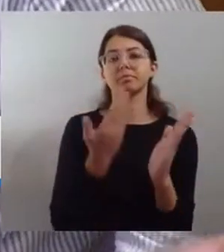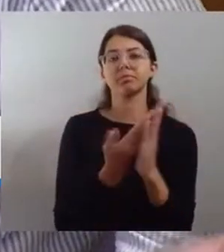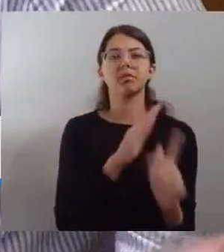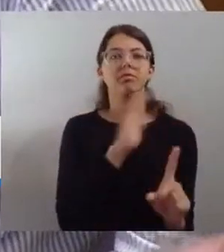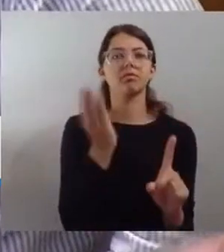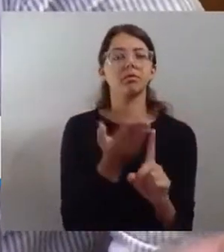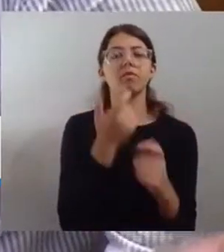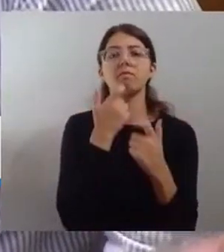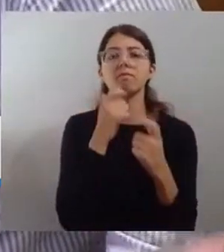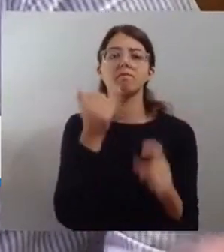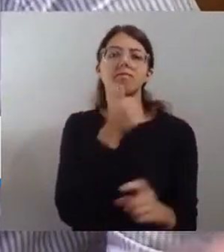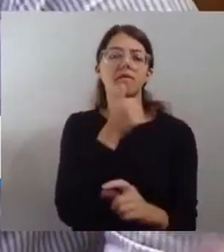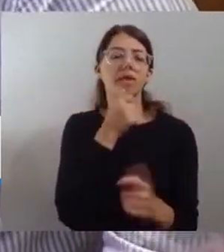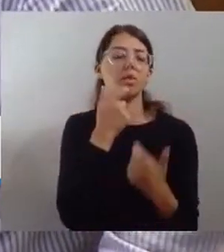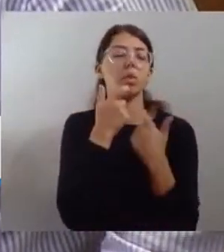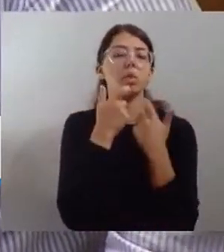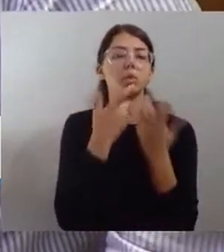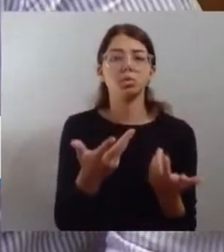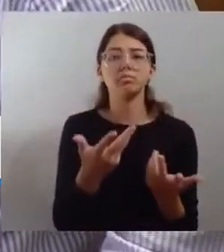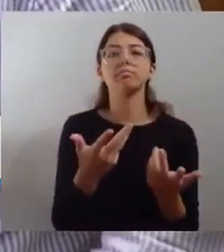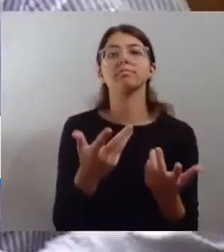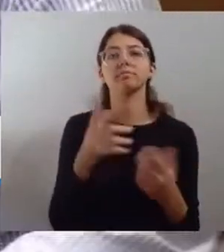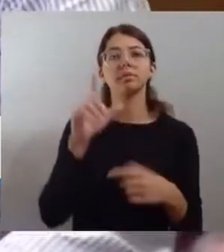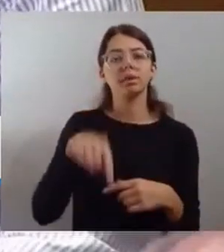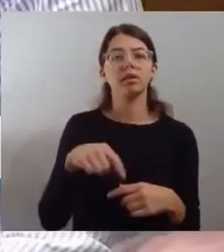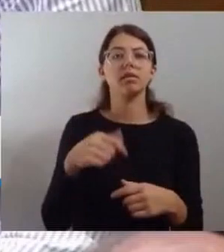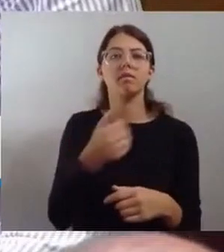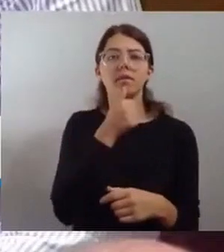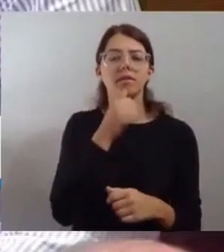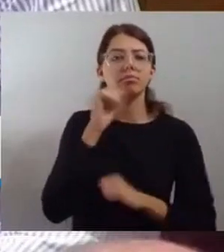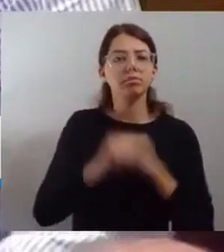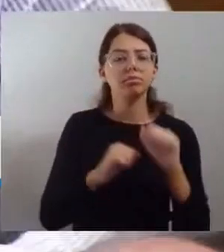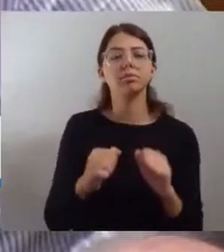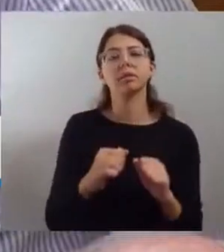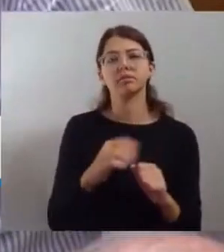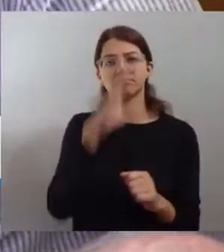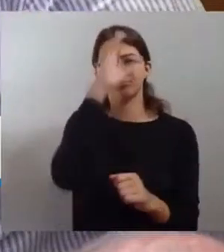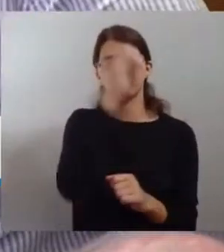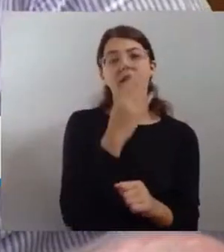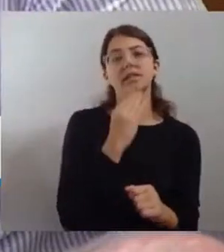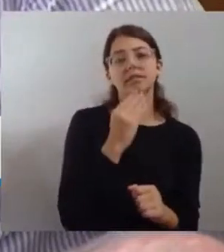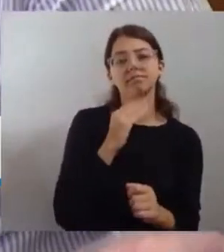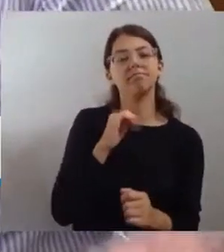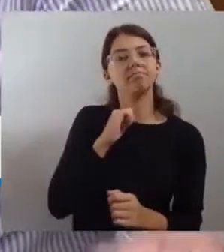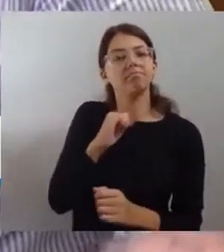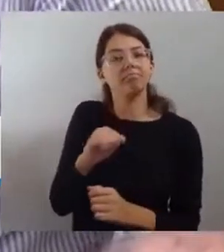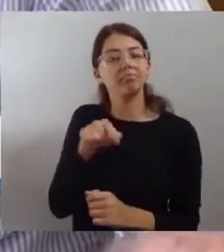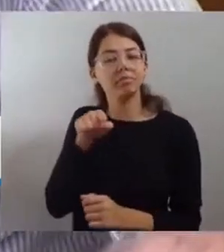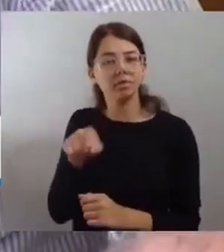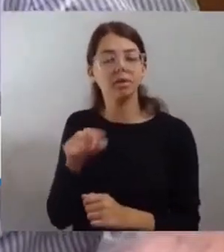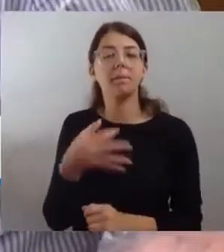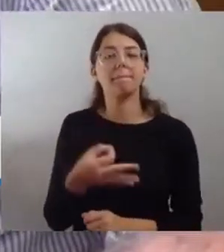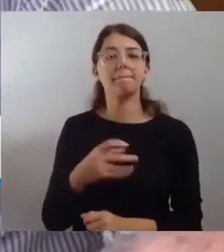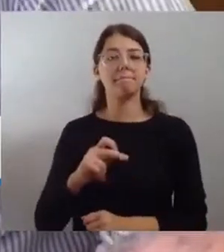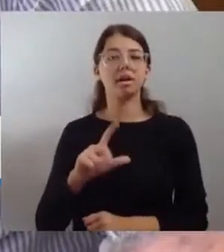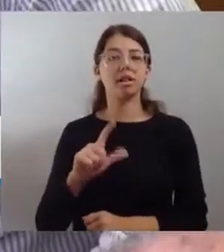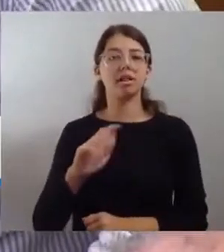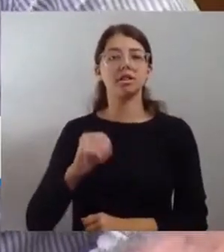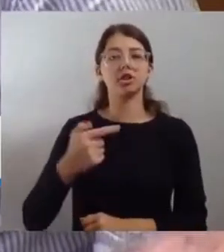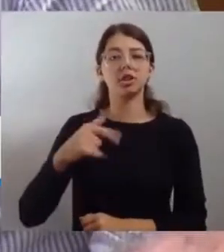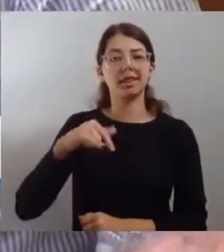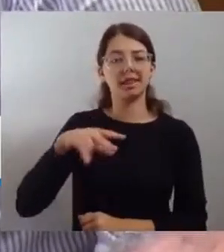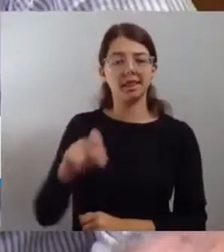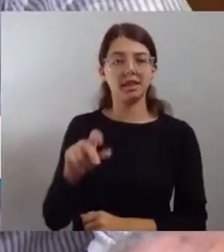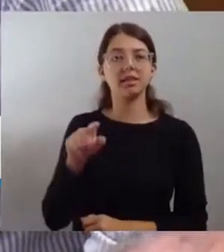que se vive na zona, incluindo a violência sistemática do Estado de Israel sobre o povo palestiniano, em condenação da ocupação violenta perpetrada por